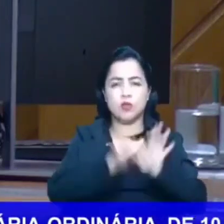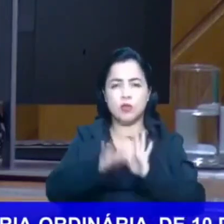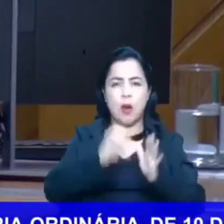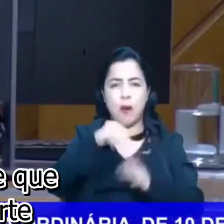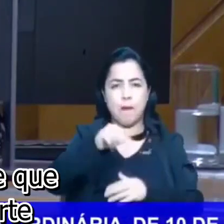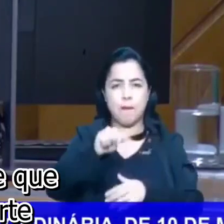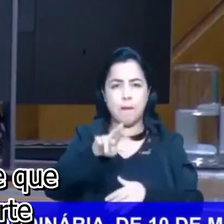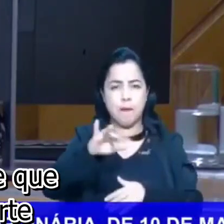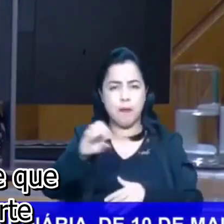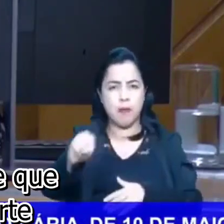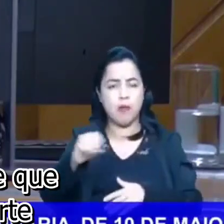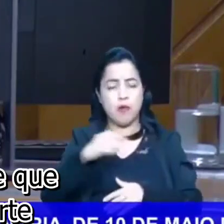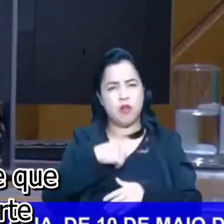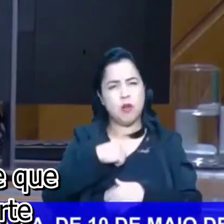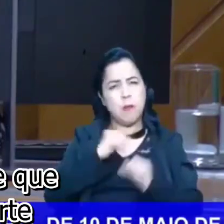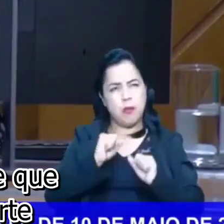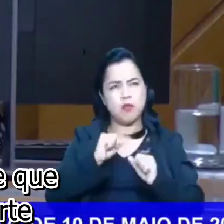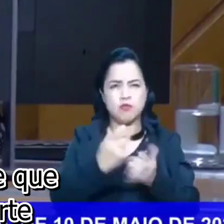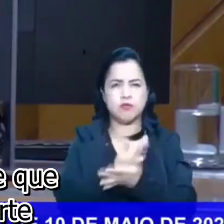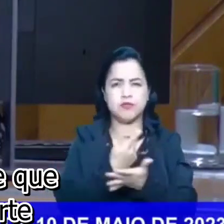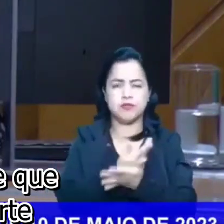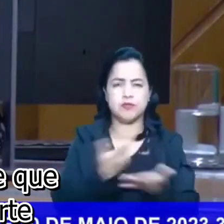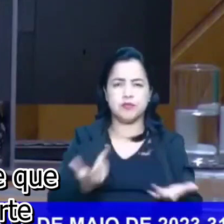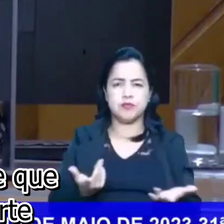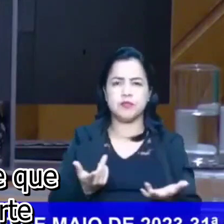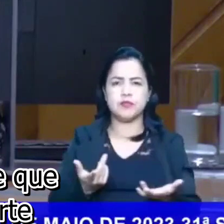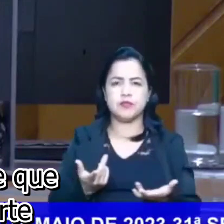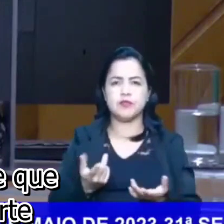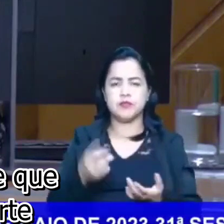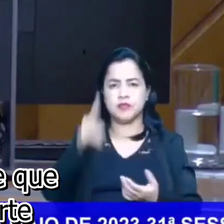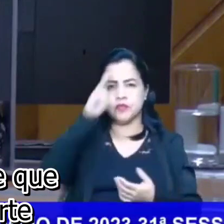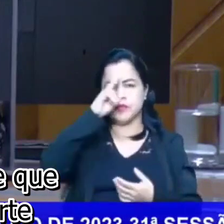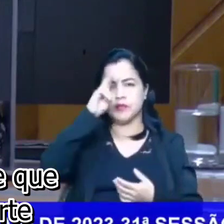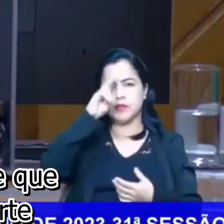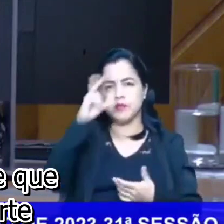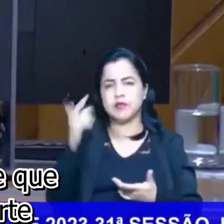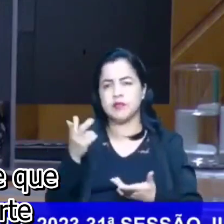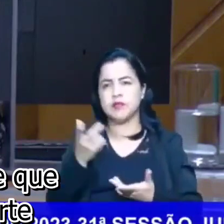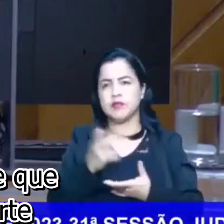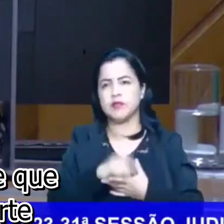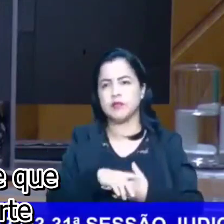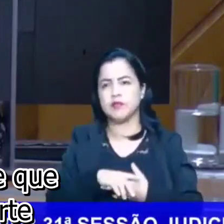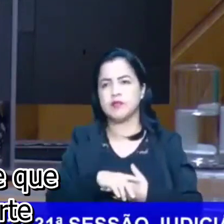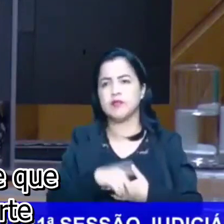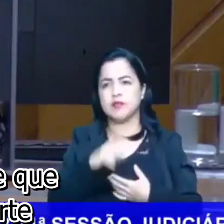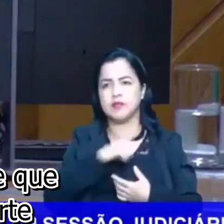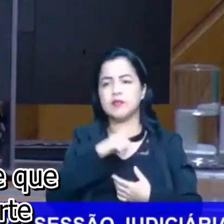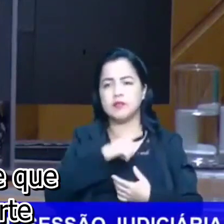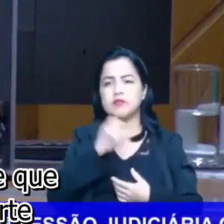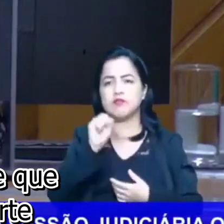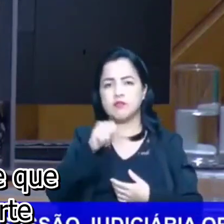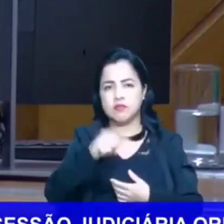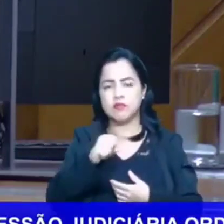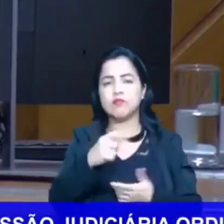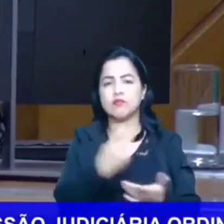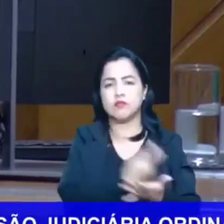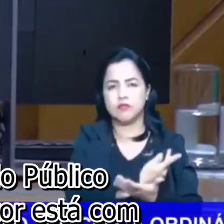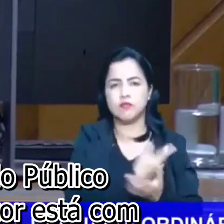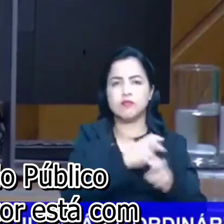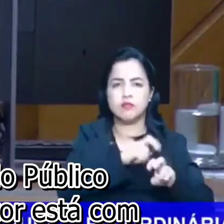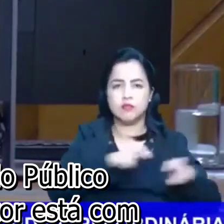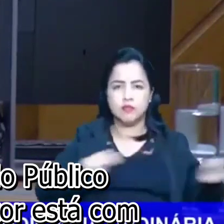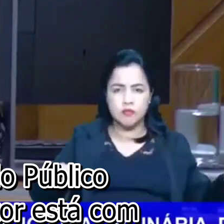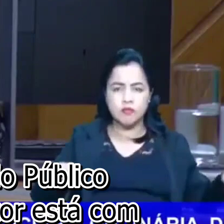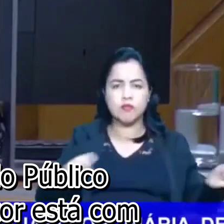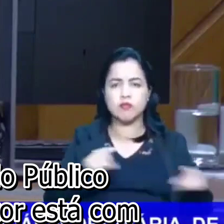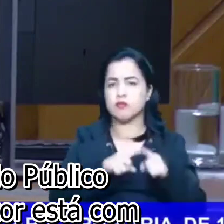Júnior. Posso estar equivocado, é de memória que digo isso, mas há precedentes dessa Corte